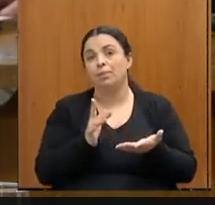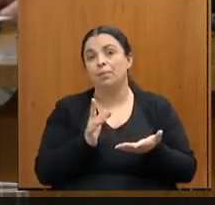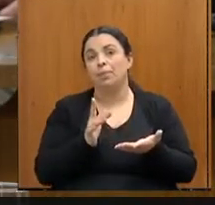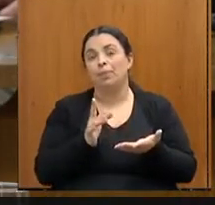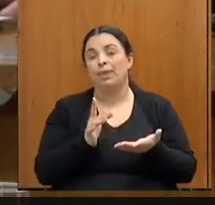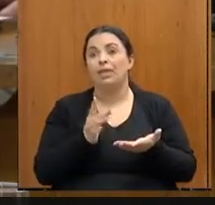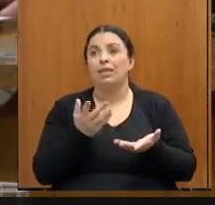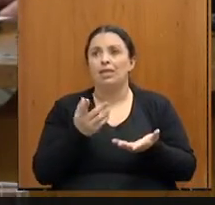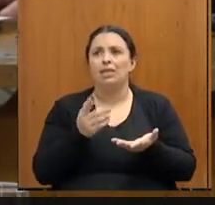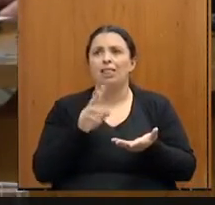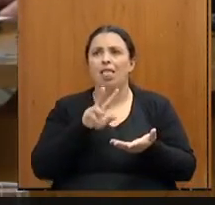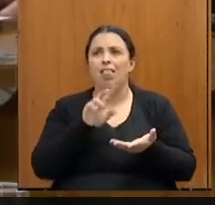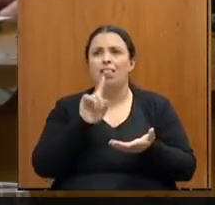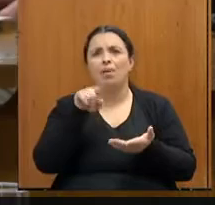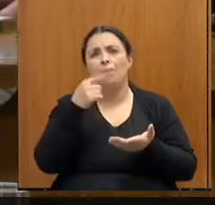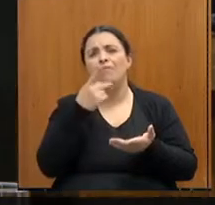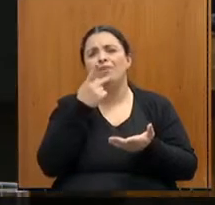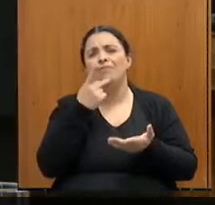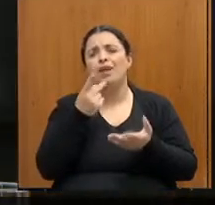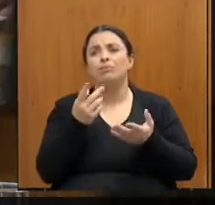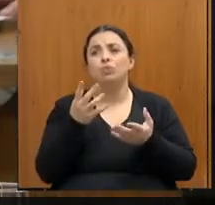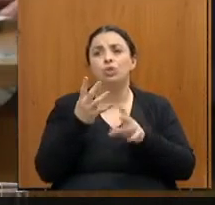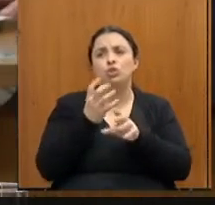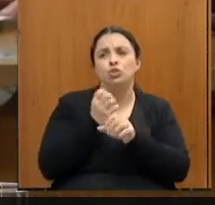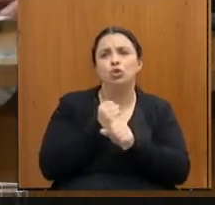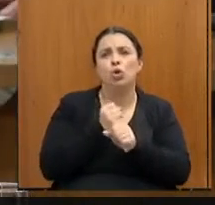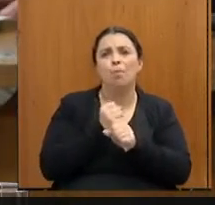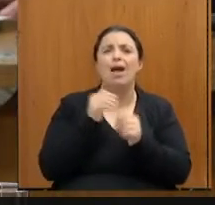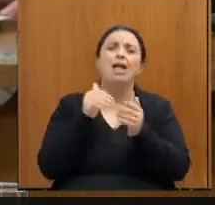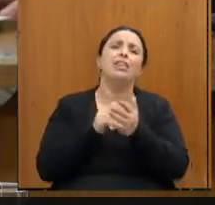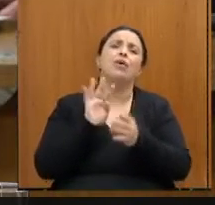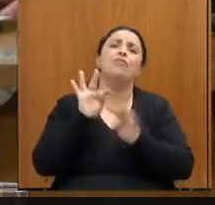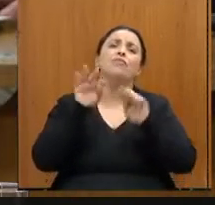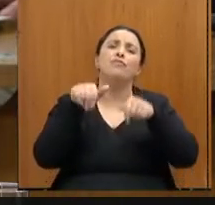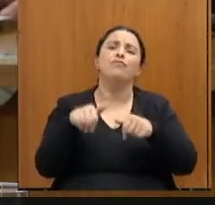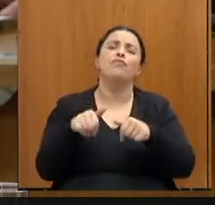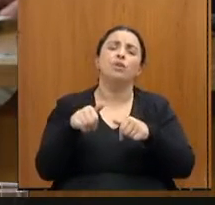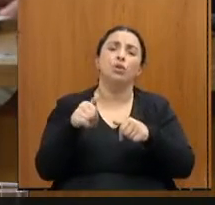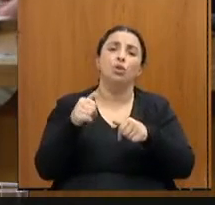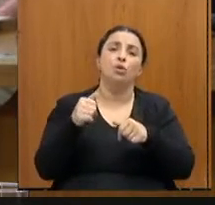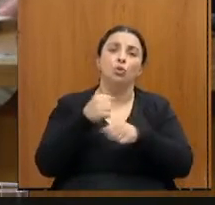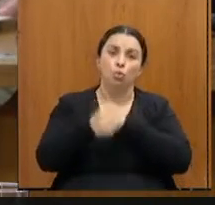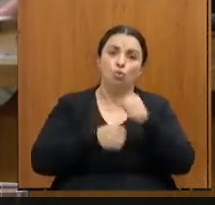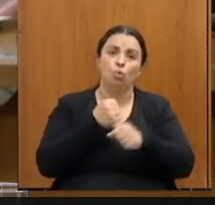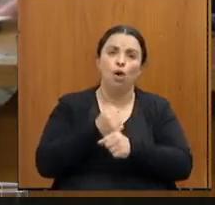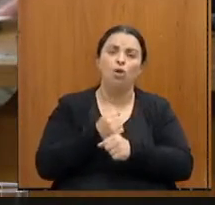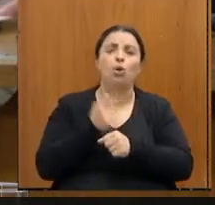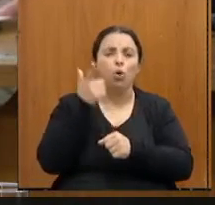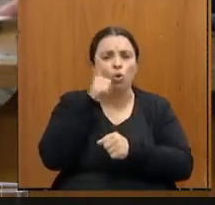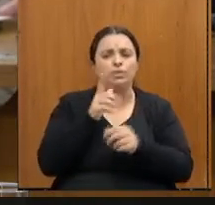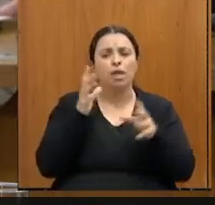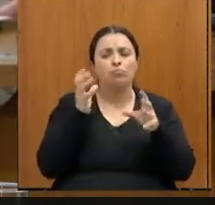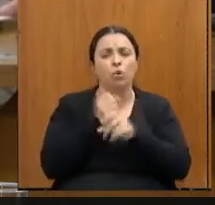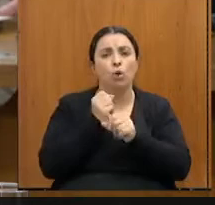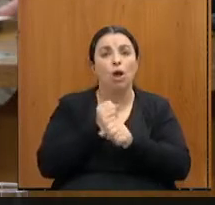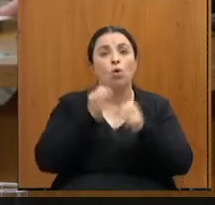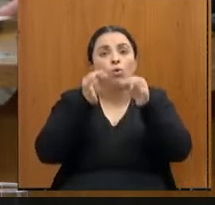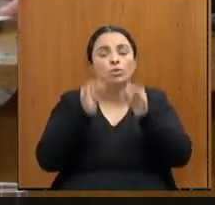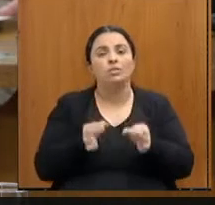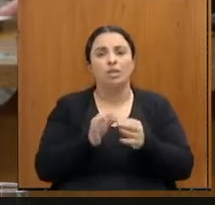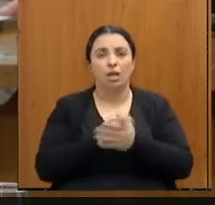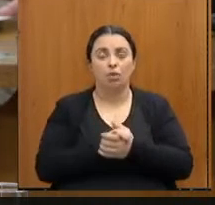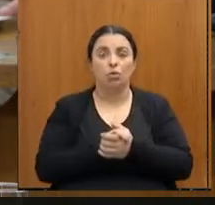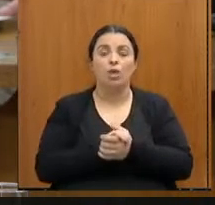e até o final do ano porque eu quero destacar aqui inclusive mais uma vez o esforço que o nosso Presidente